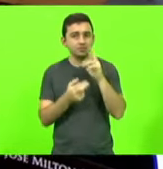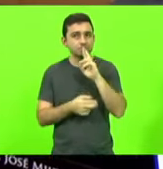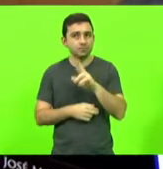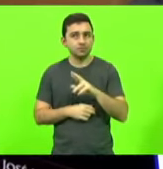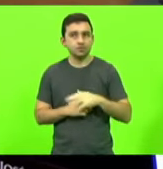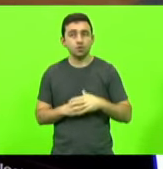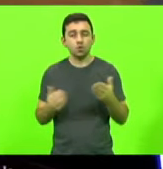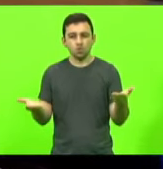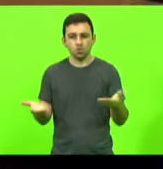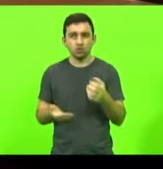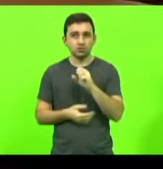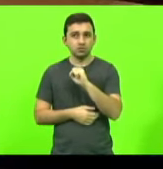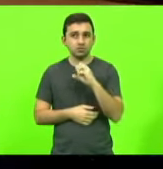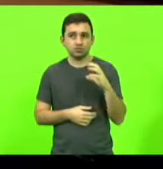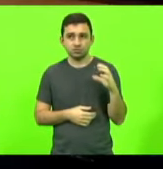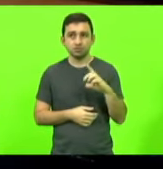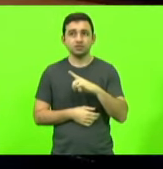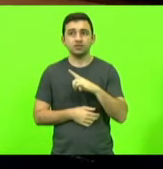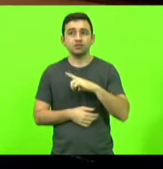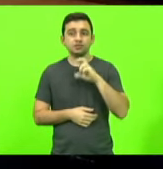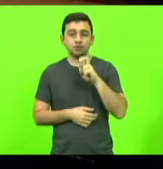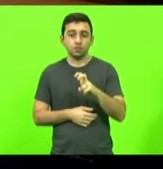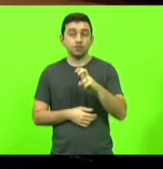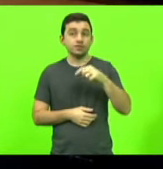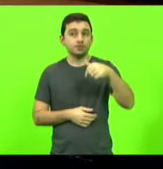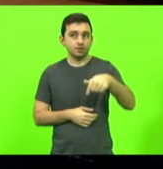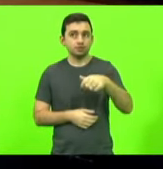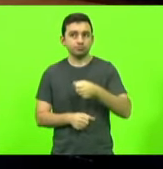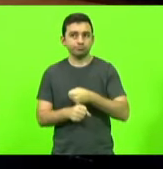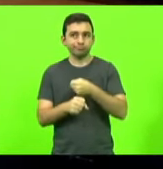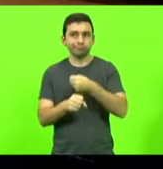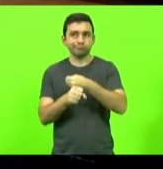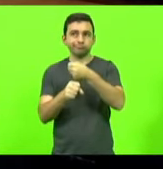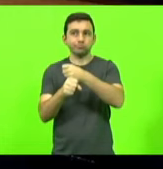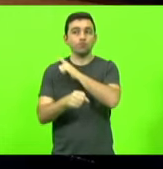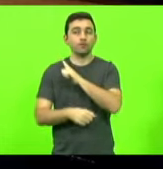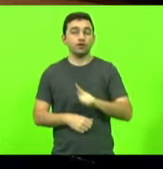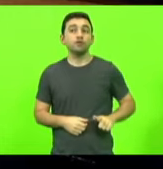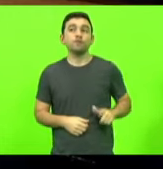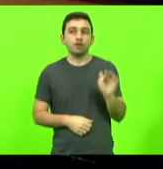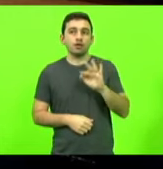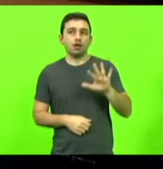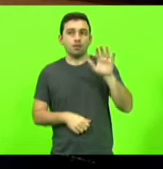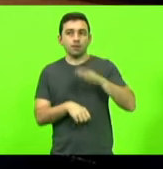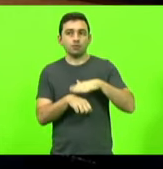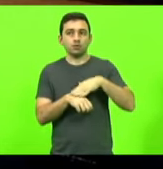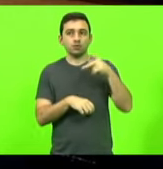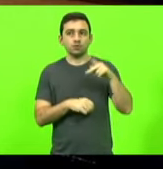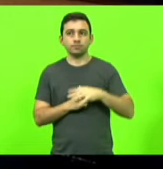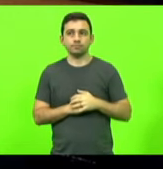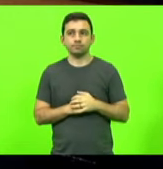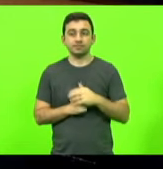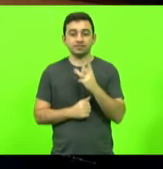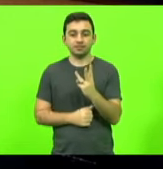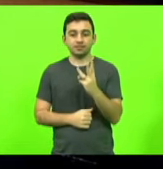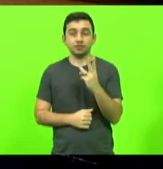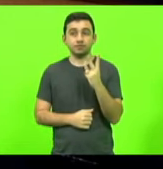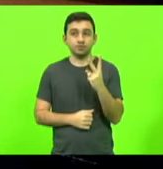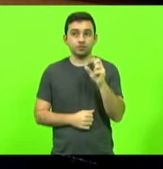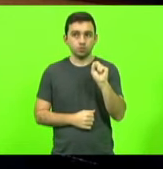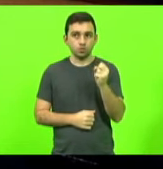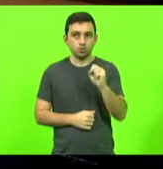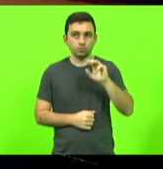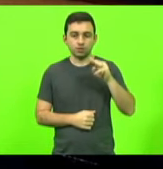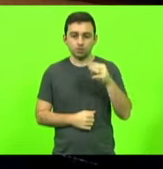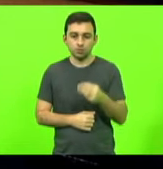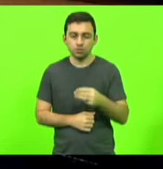Santa Catarina tem 57 obras sendo tocadas pelo governo federal, 328 milhões e